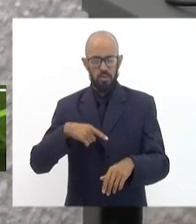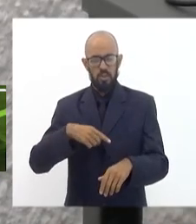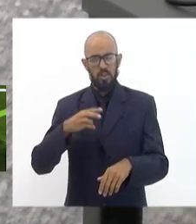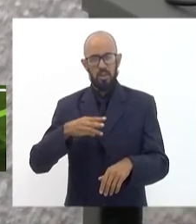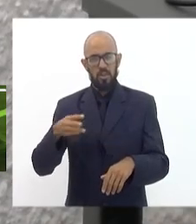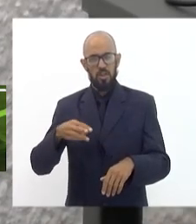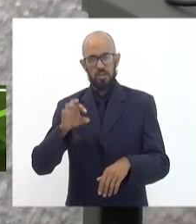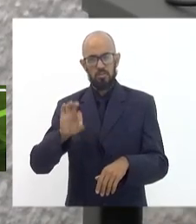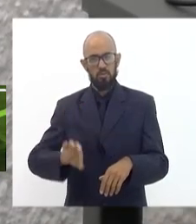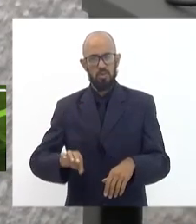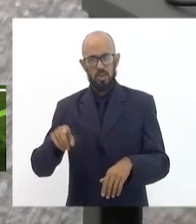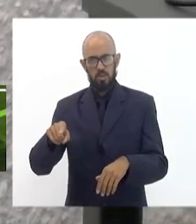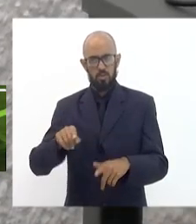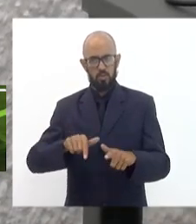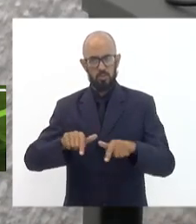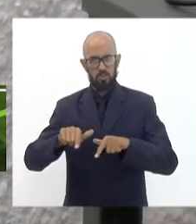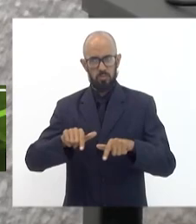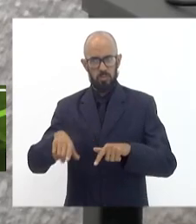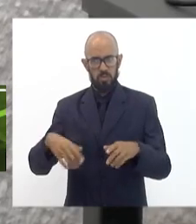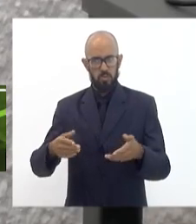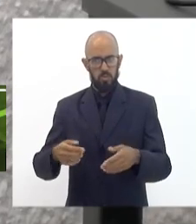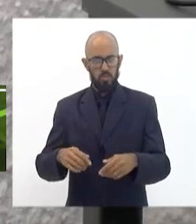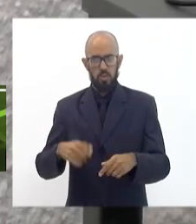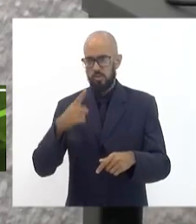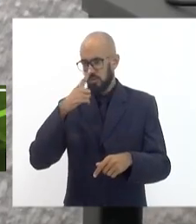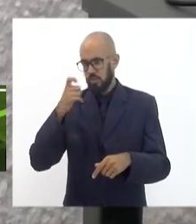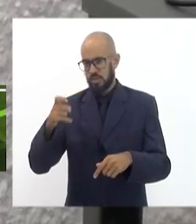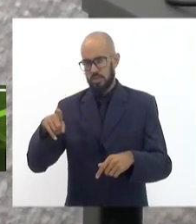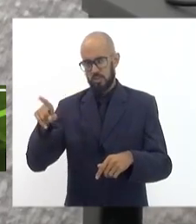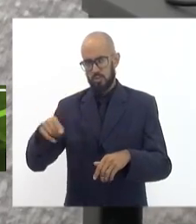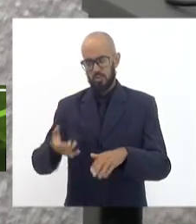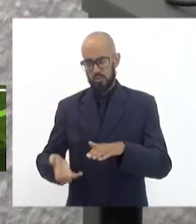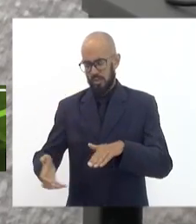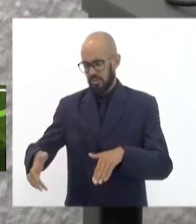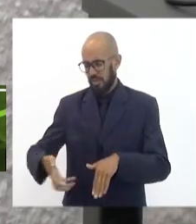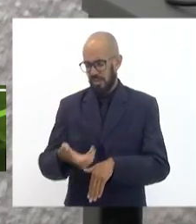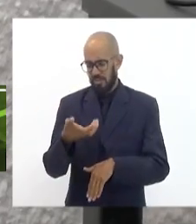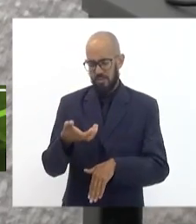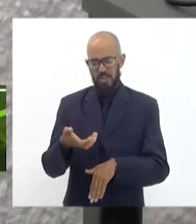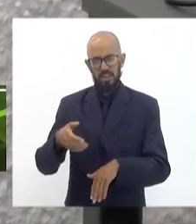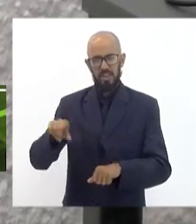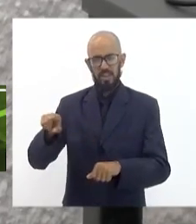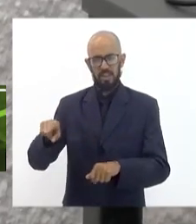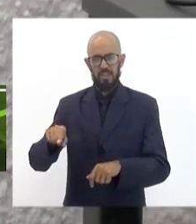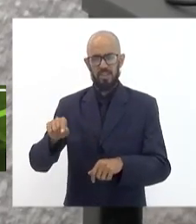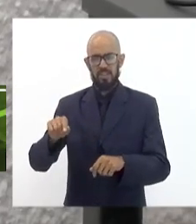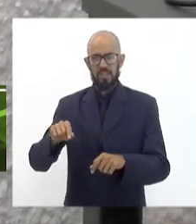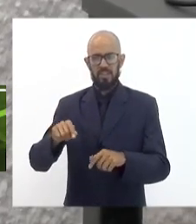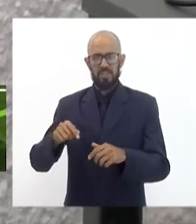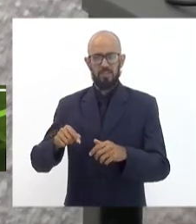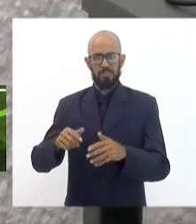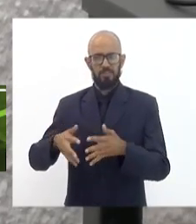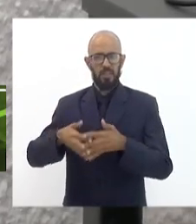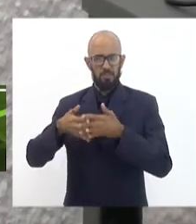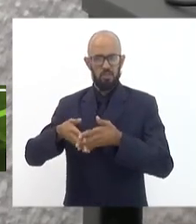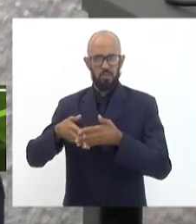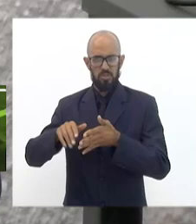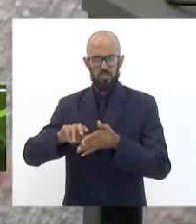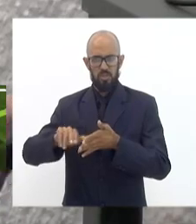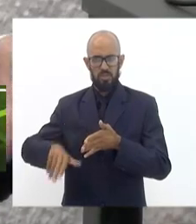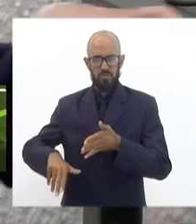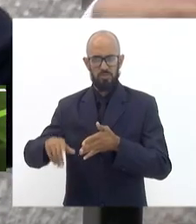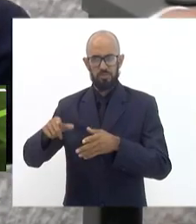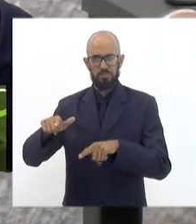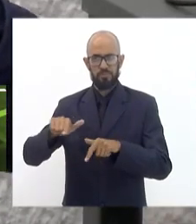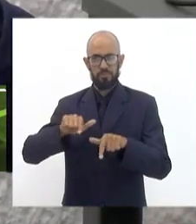ainda no bota-fora escavadeira hidráulica trator de esteira Podcast no bota-fora